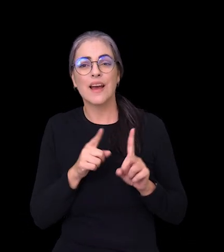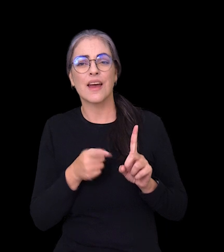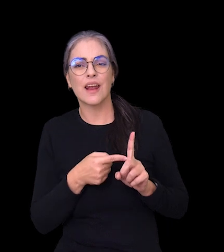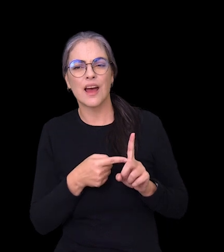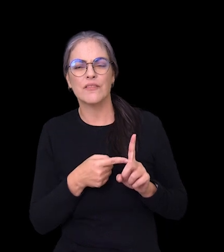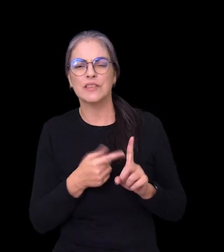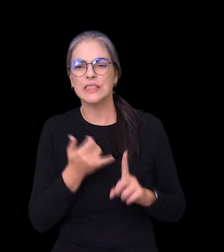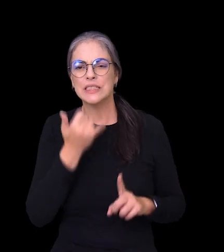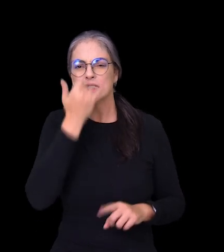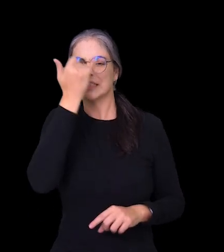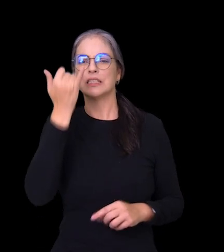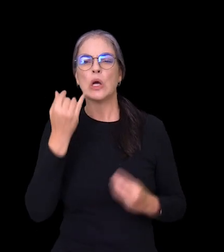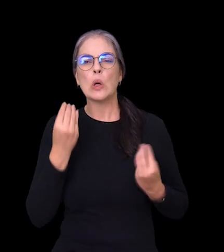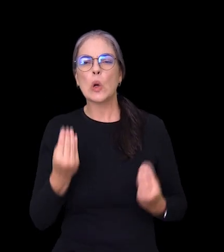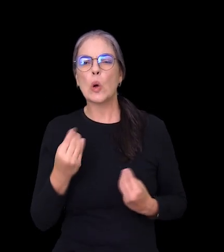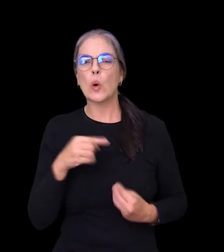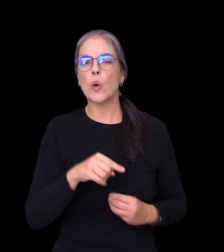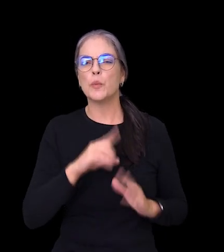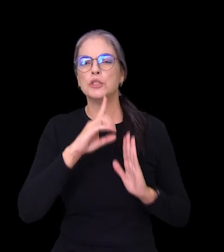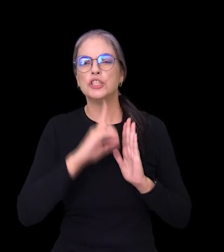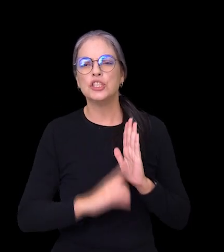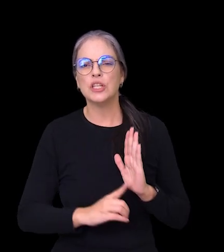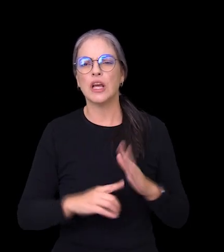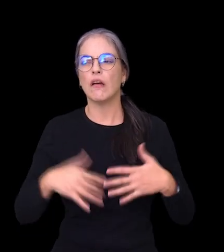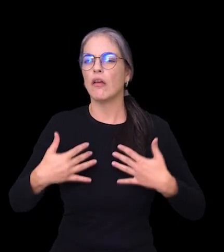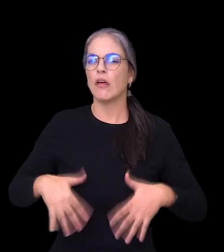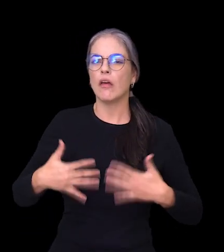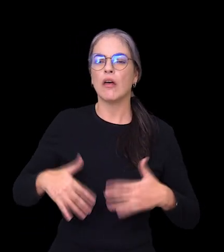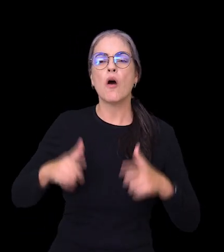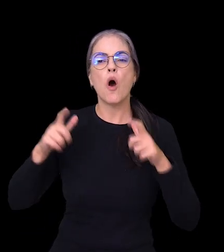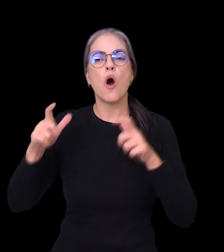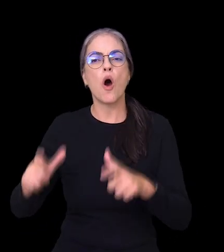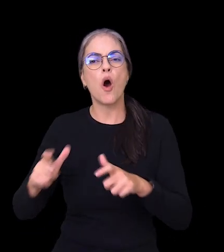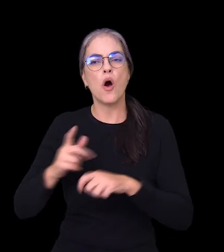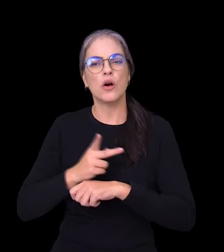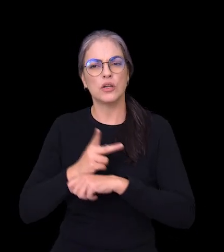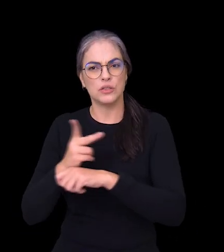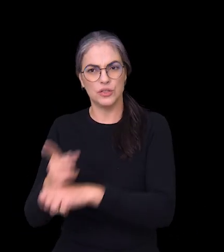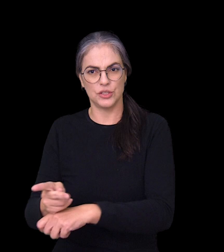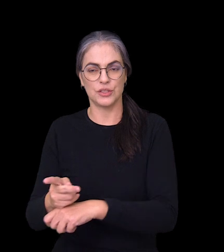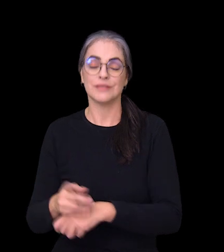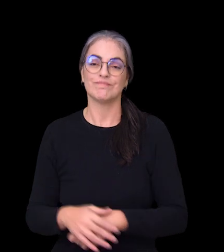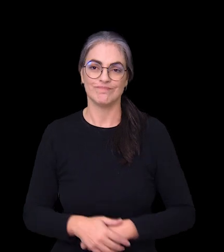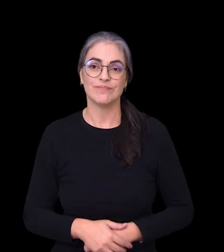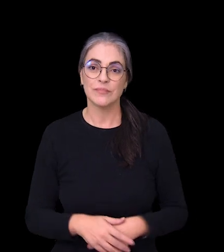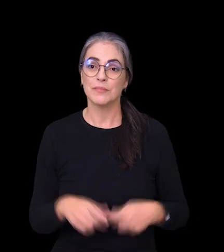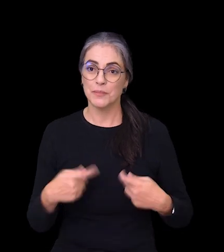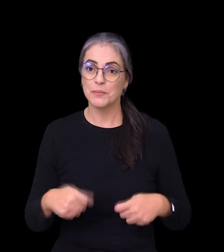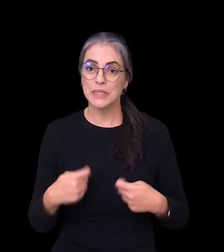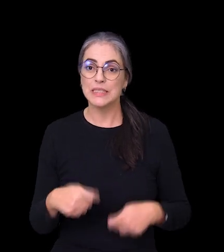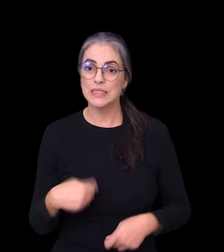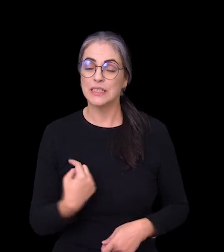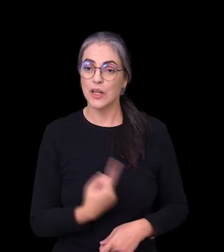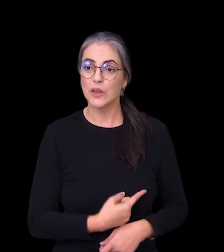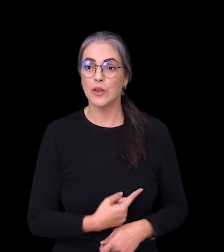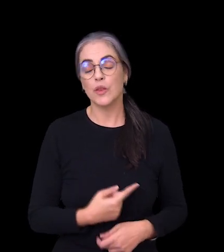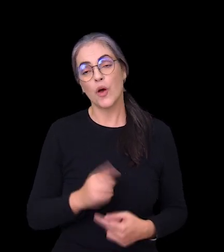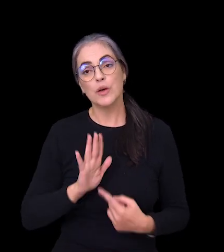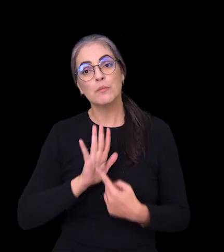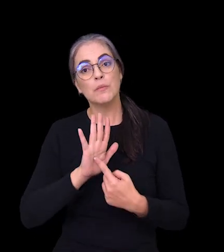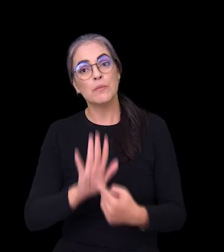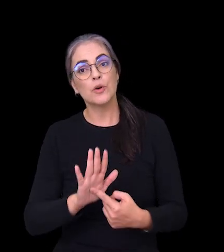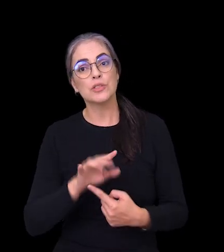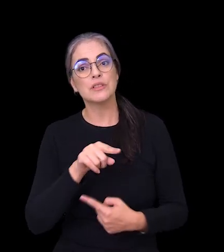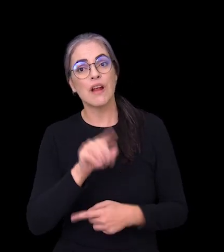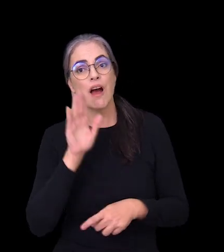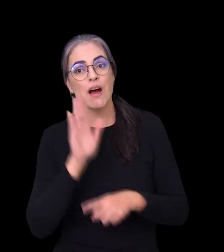meninas têm? Onde que elas podem recorrer? A gente precisa também mostrar para elas, assim, não é o fim do mundo,